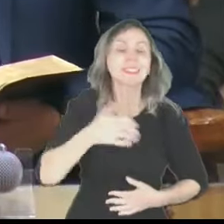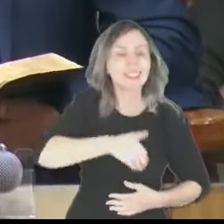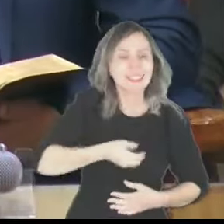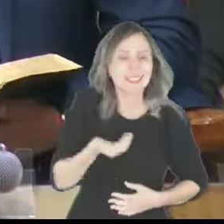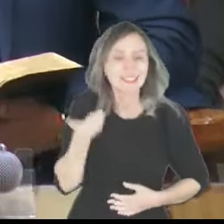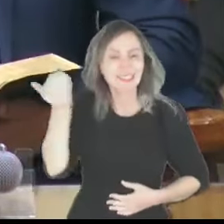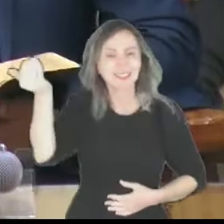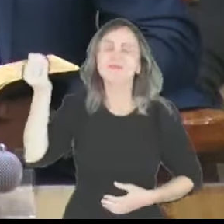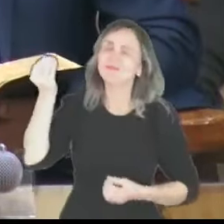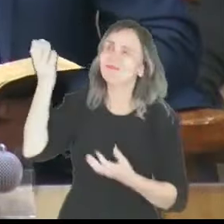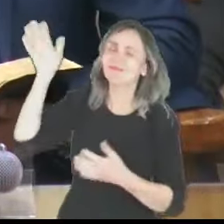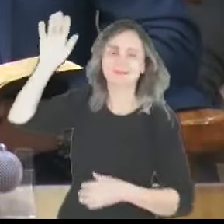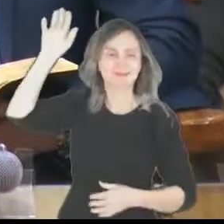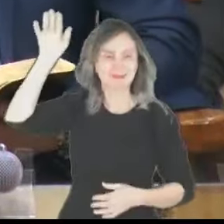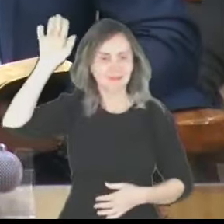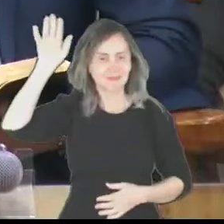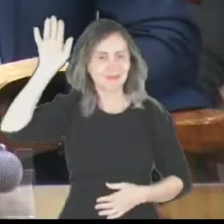vidas a Deus?